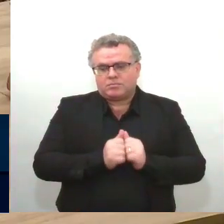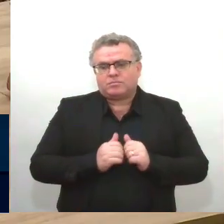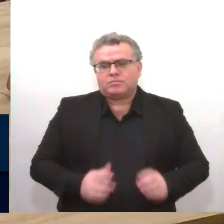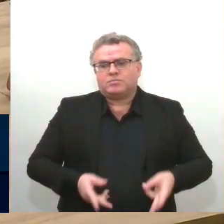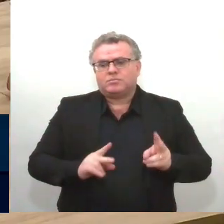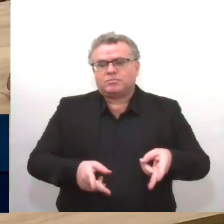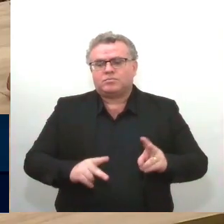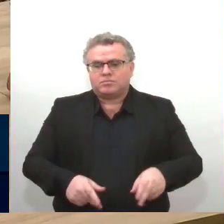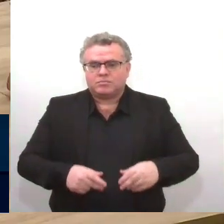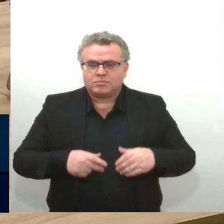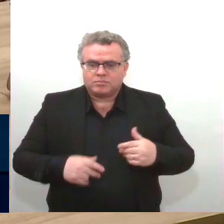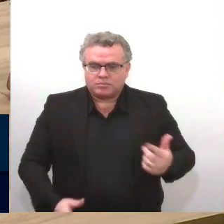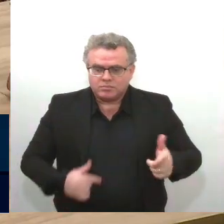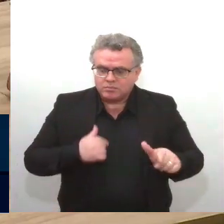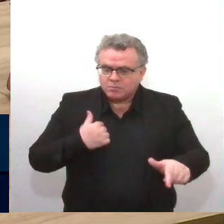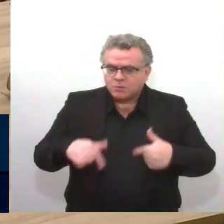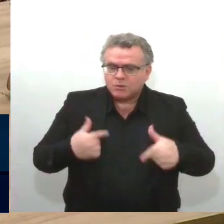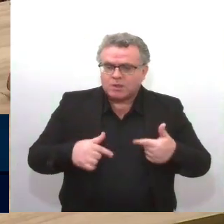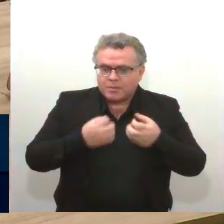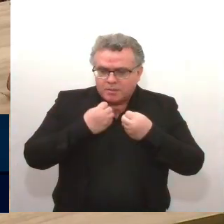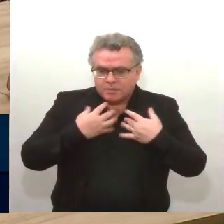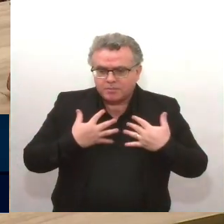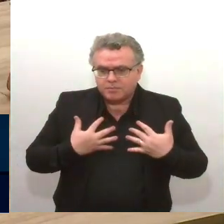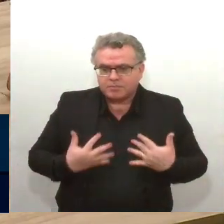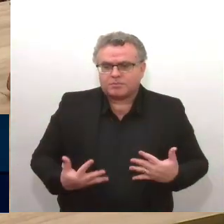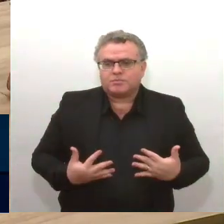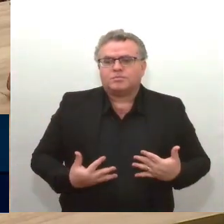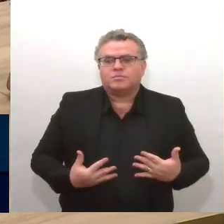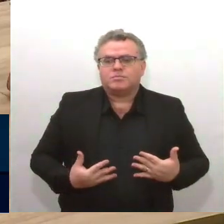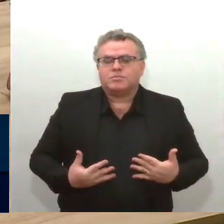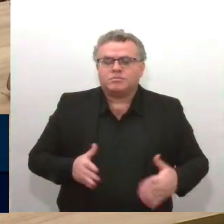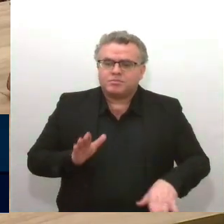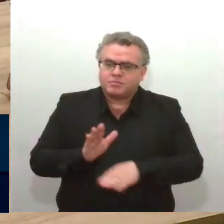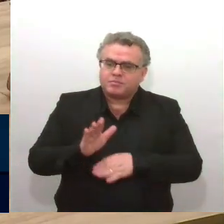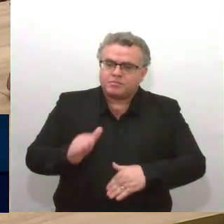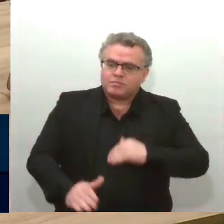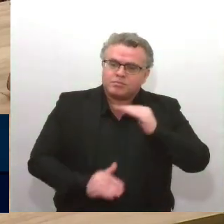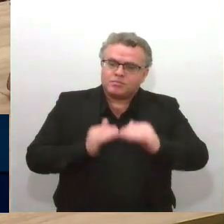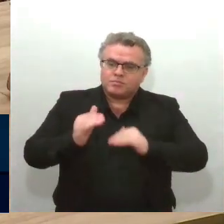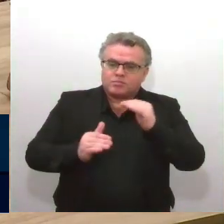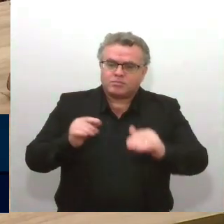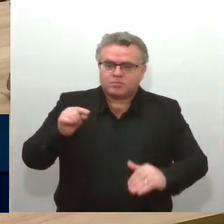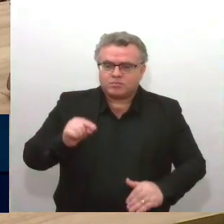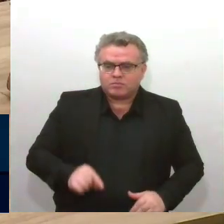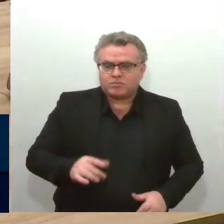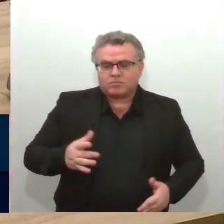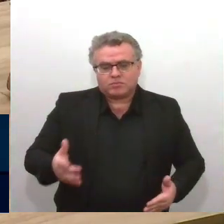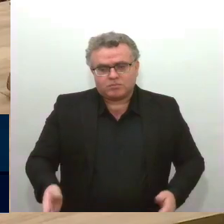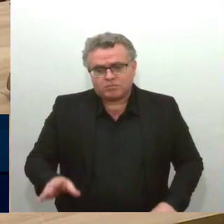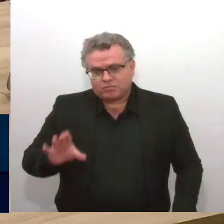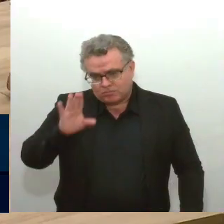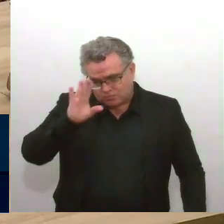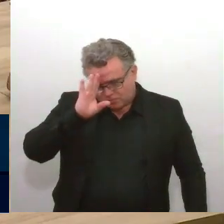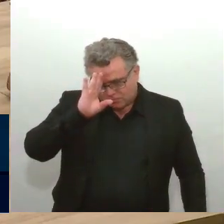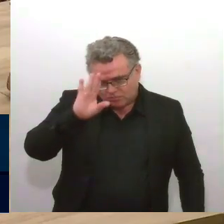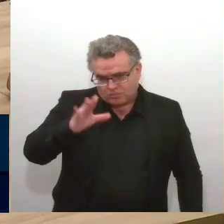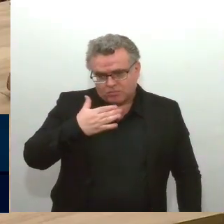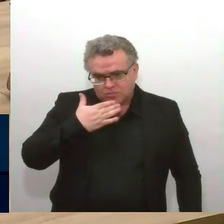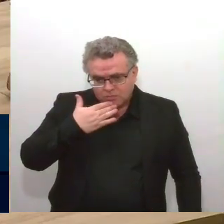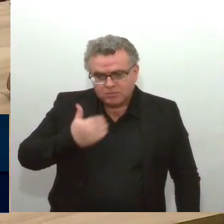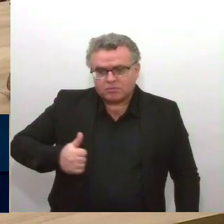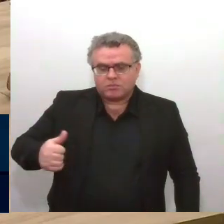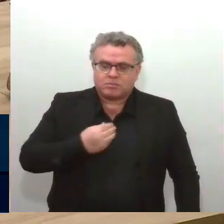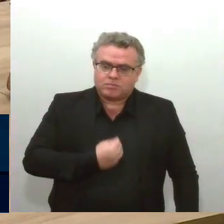em pró né do desenvolvimento né Principalmente em melhores condições de vida para população